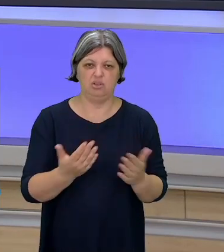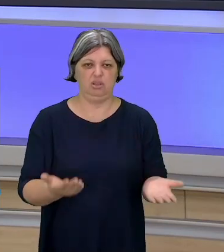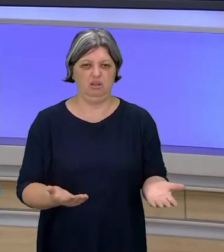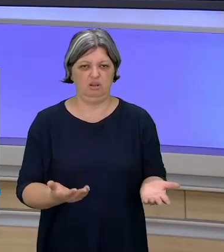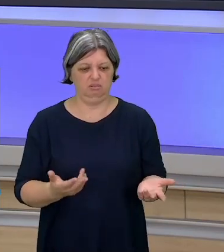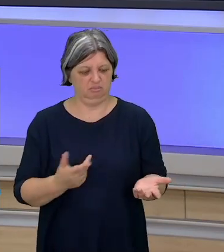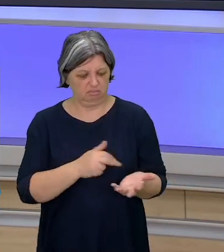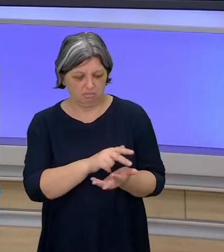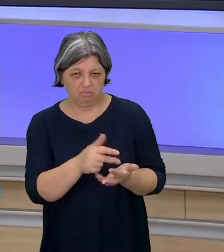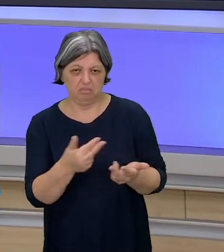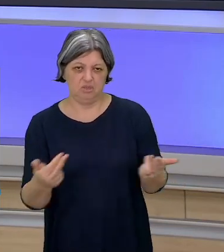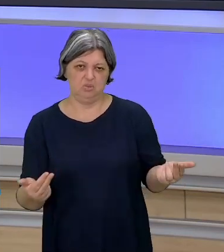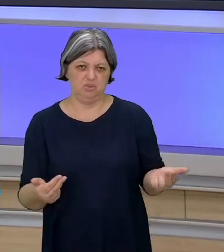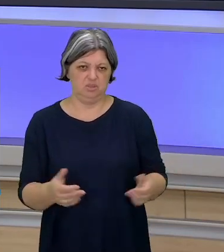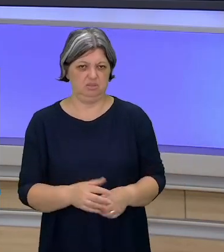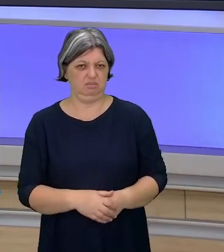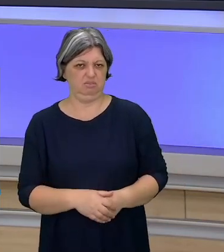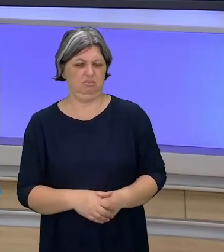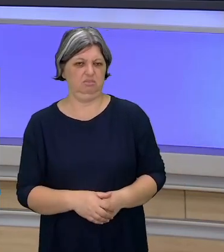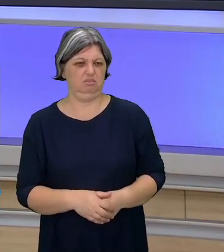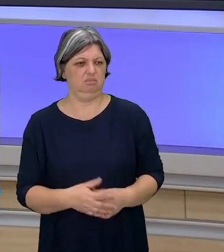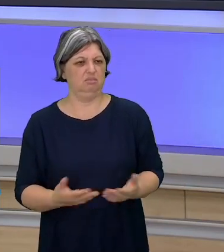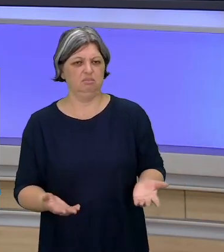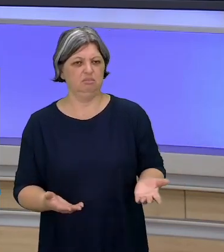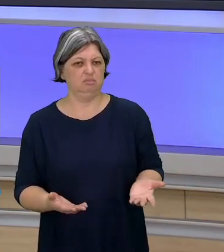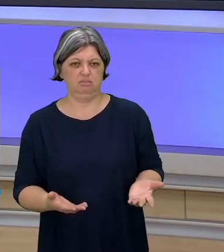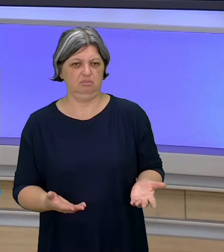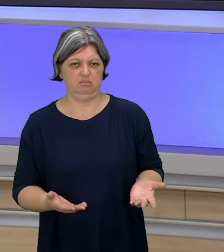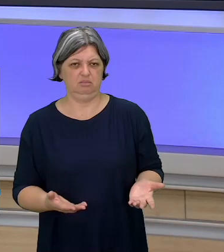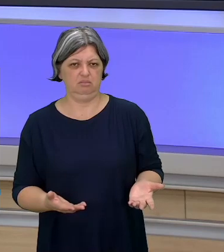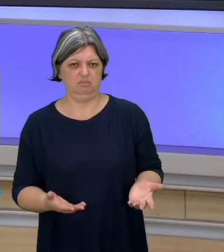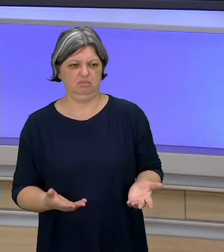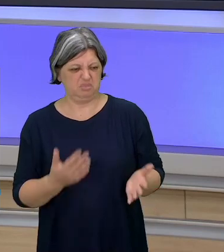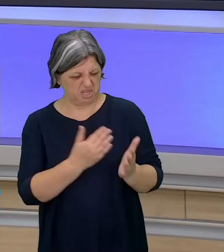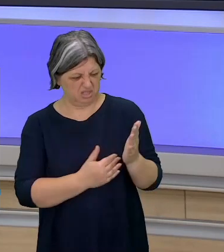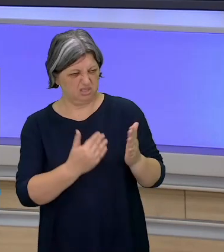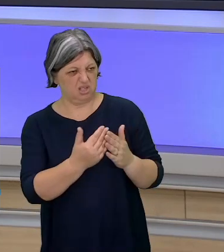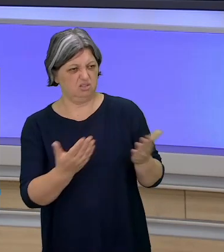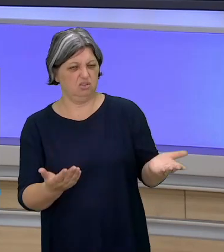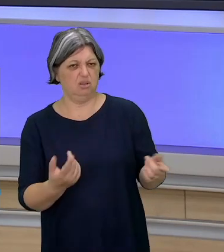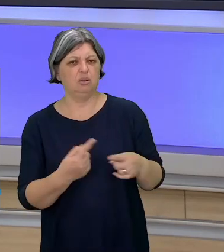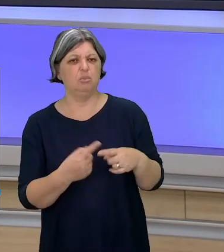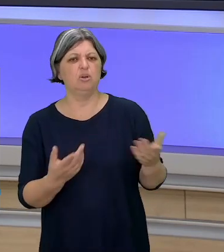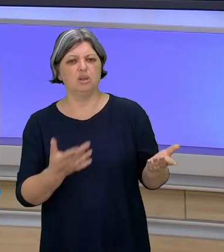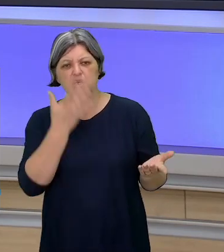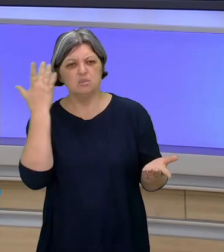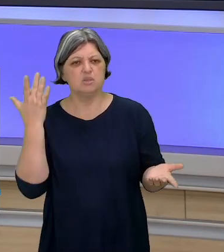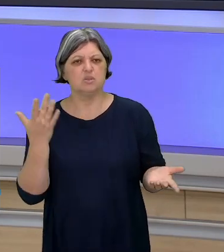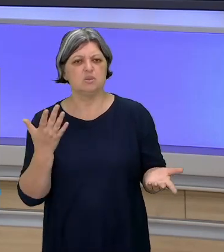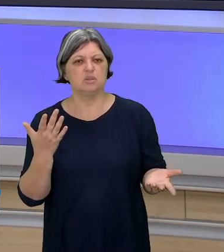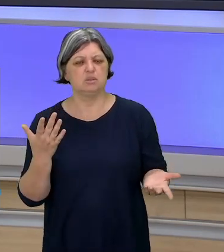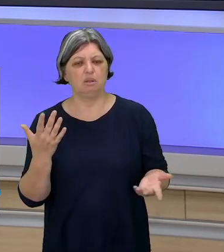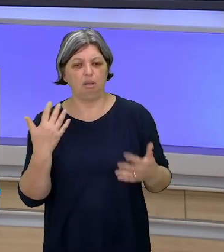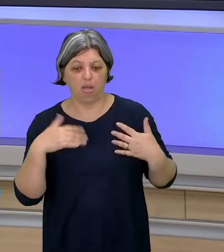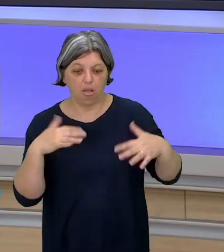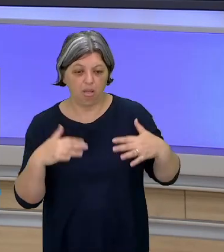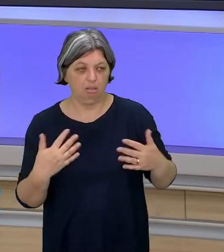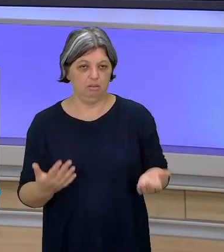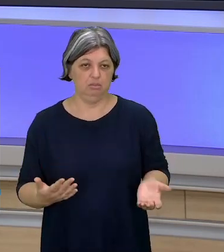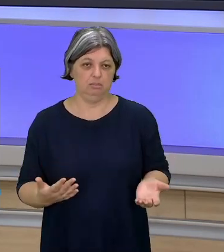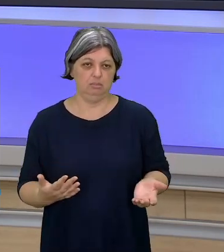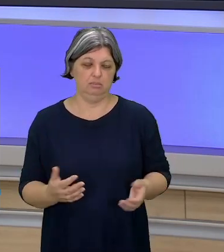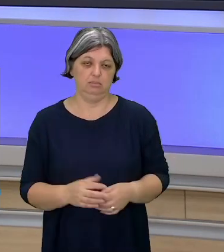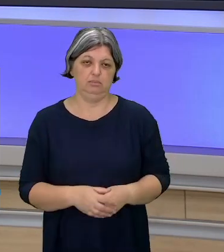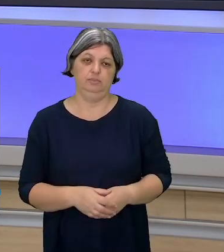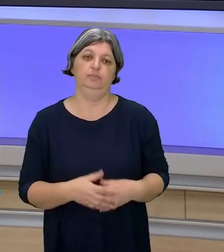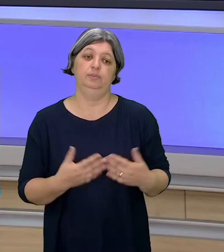monte de coisa. Pô, mas nem foi tudo isso, por que a galera tá causando tanto? E aí, ao invés de